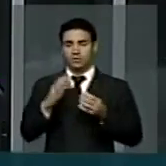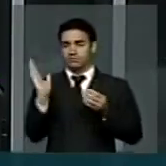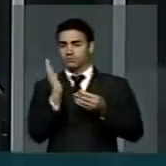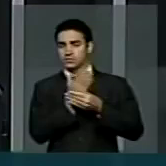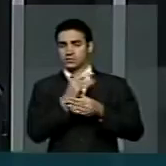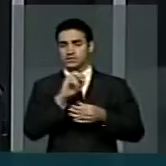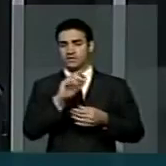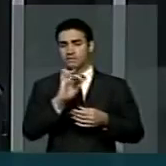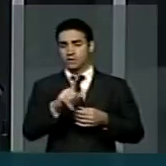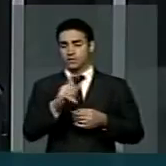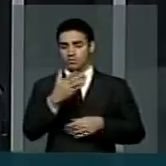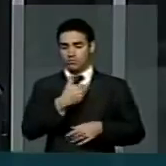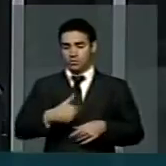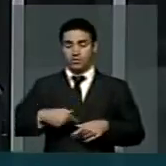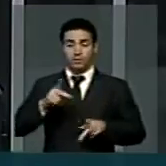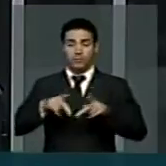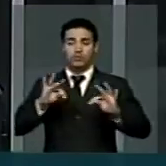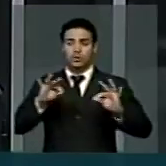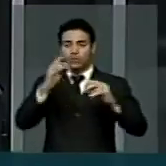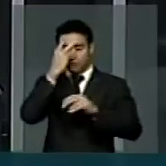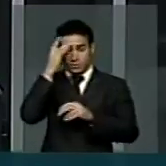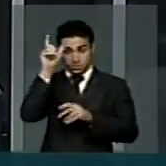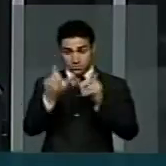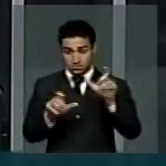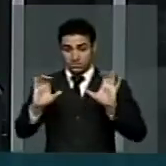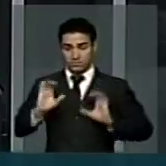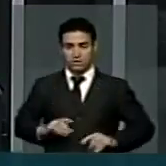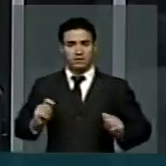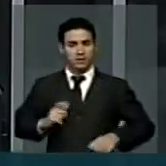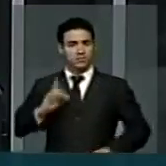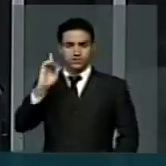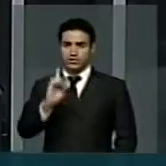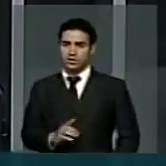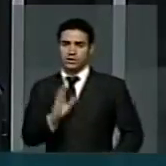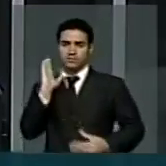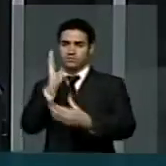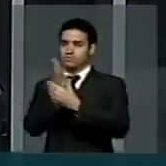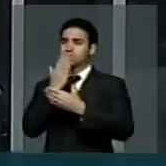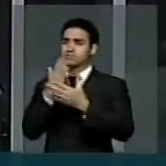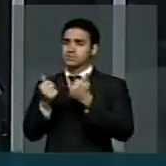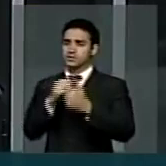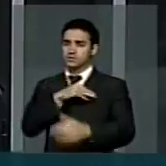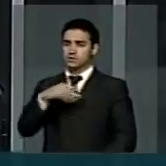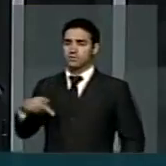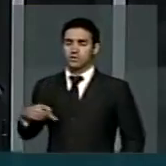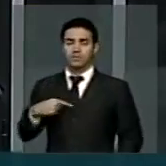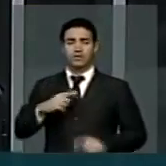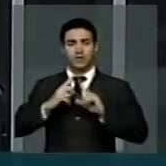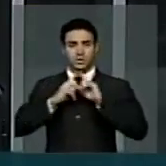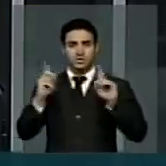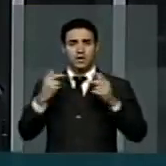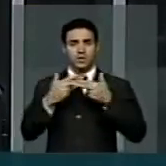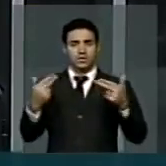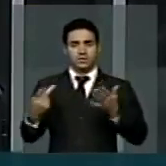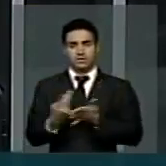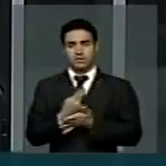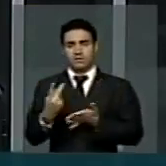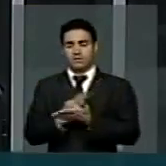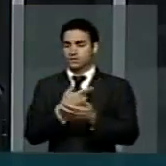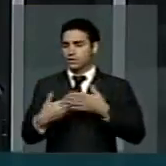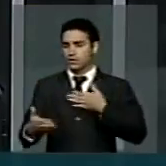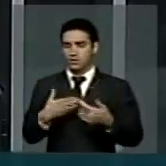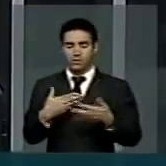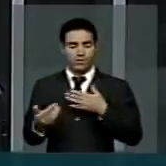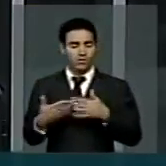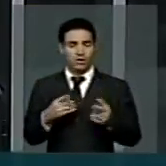pública, que dá a todo cidadão o direito de, por meio do Ministério Público, denunciar irregularidades ou malfeitos em qualquer